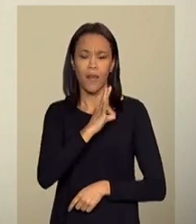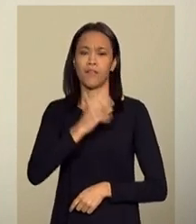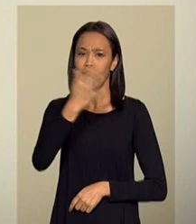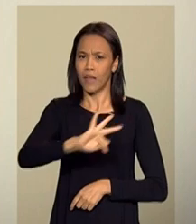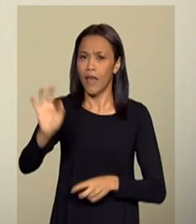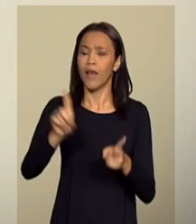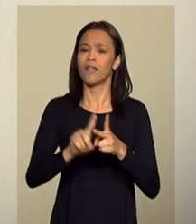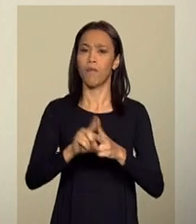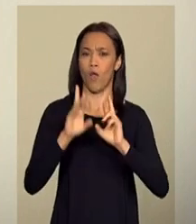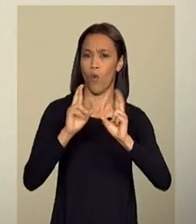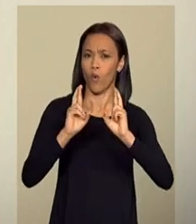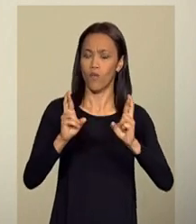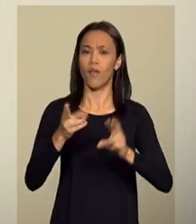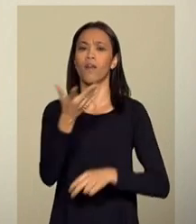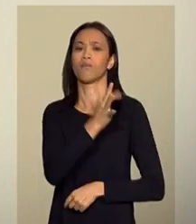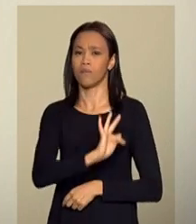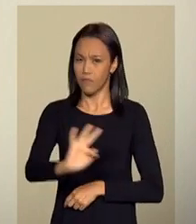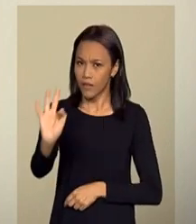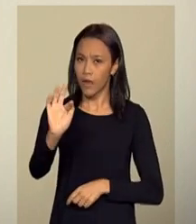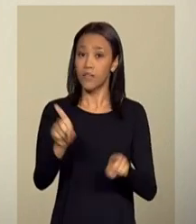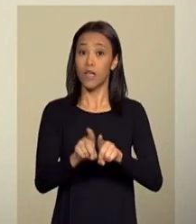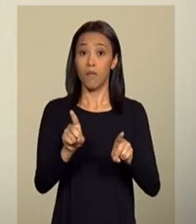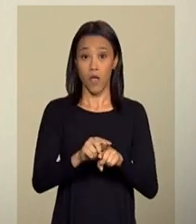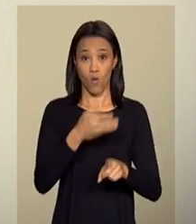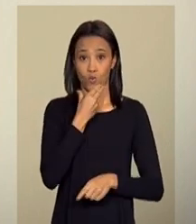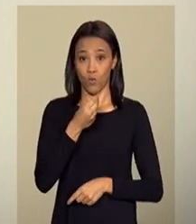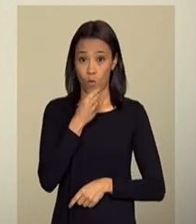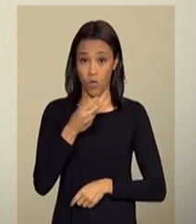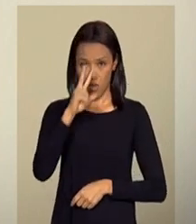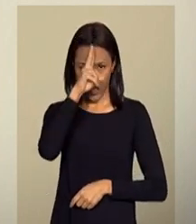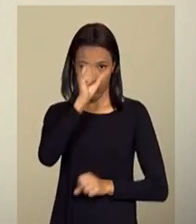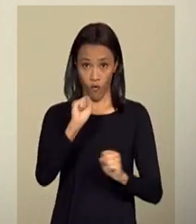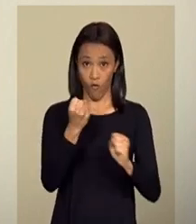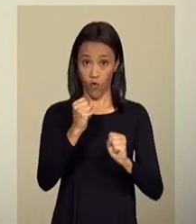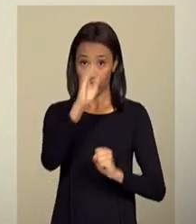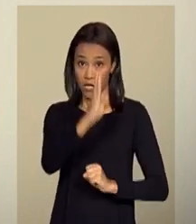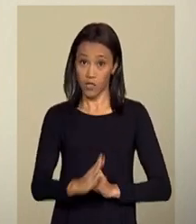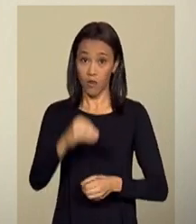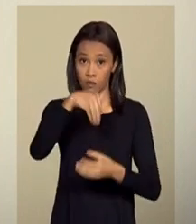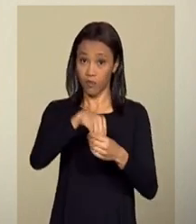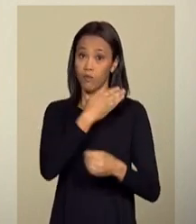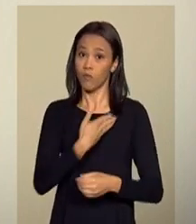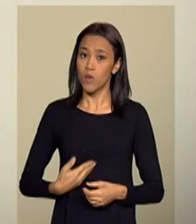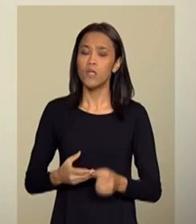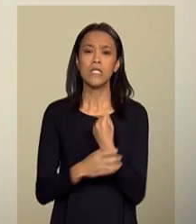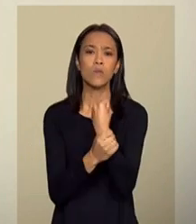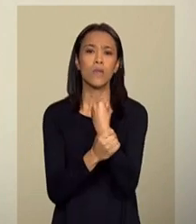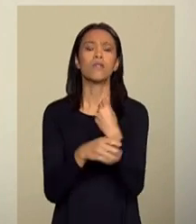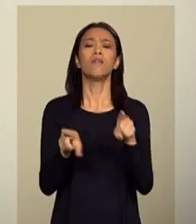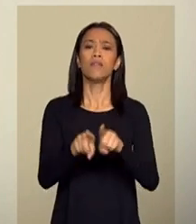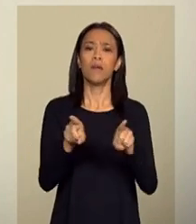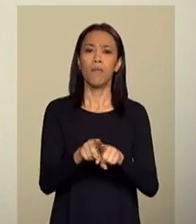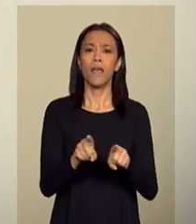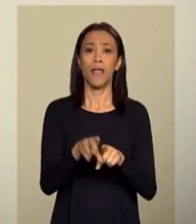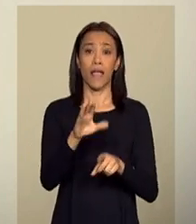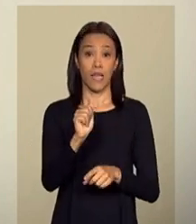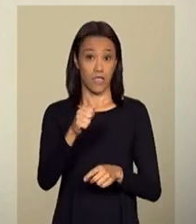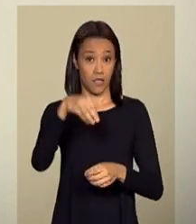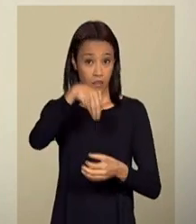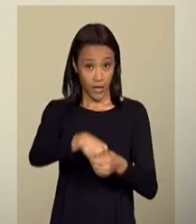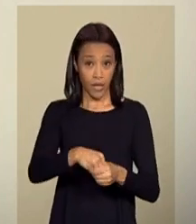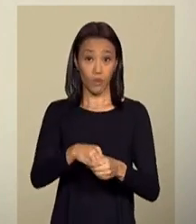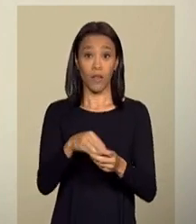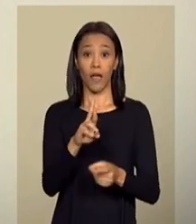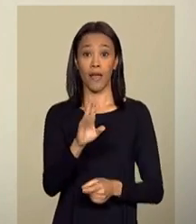policiais rodoviários federais os homens da força nacional de segurança e também agentes da Receita Federal e